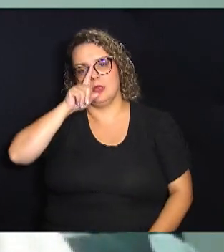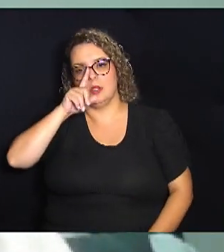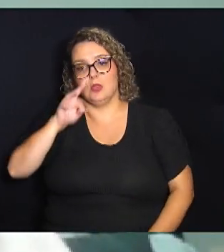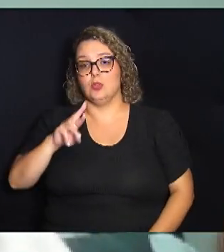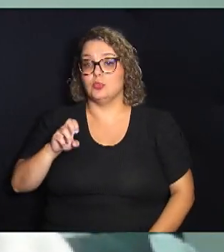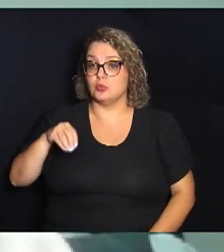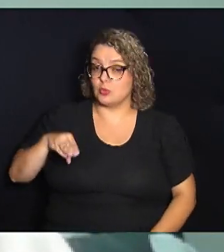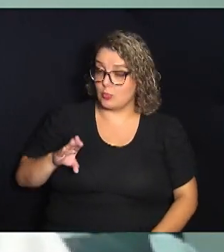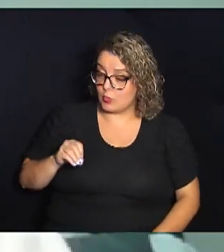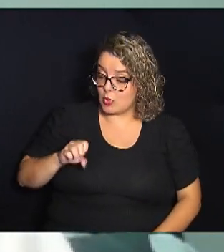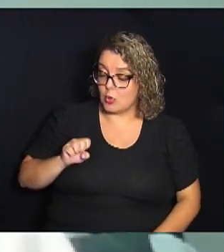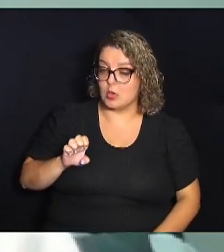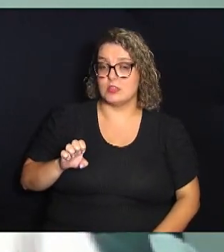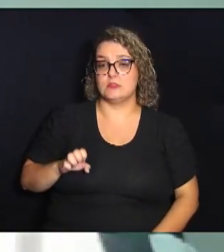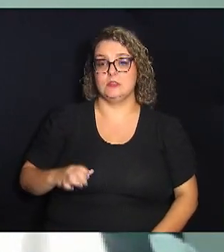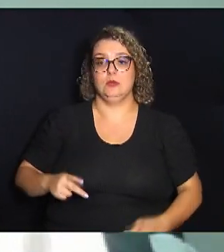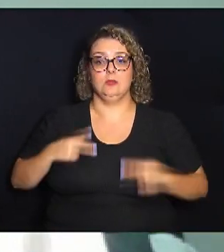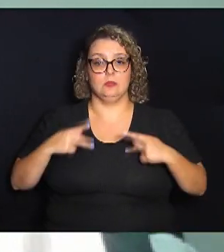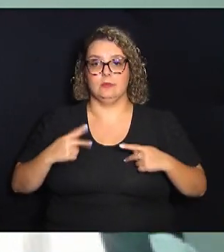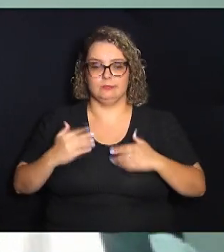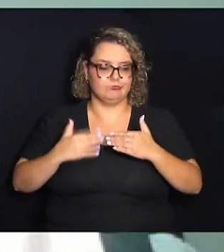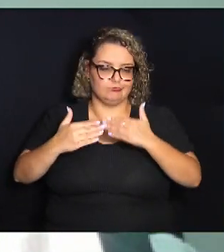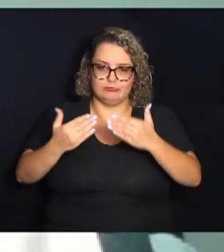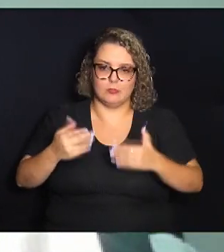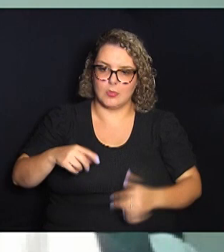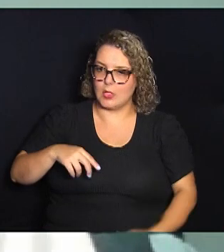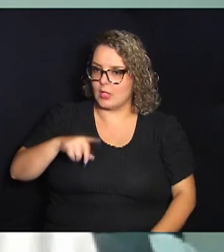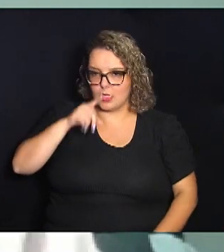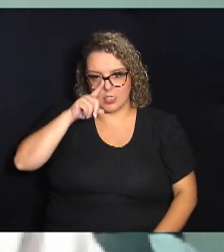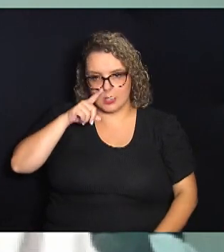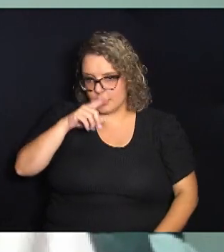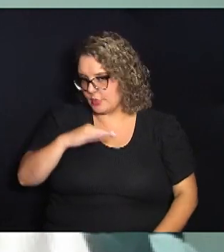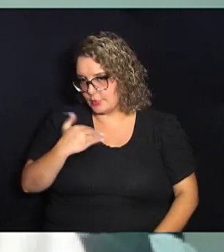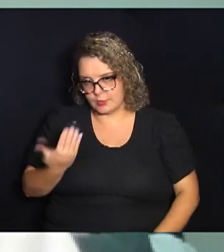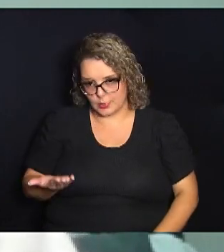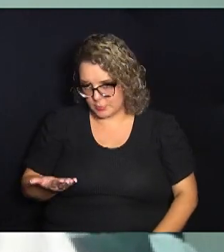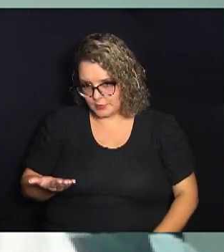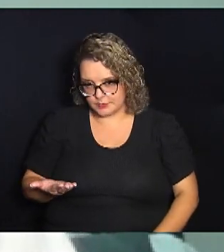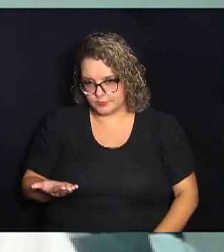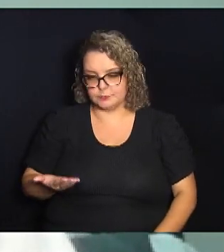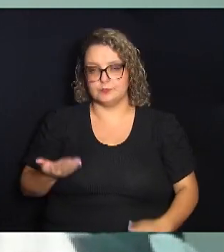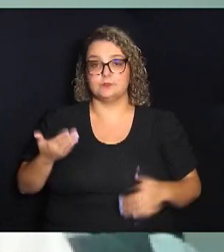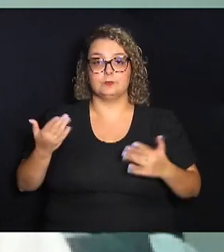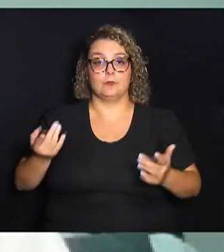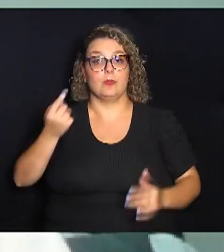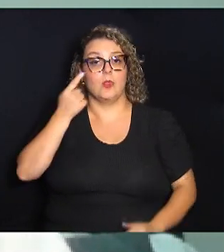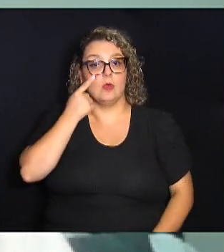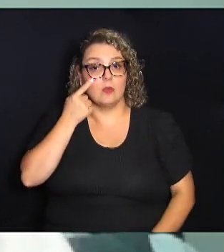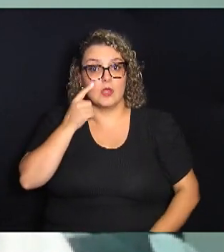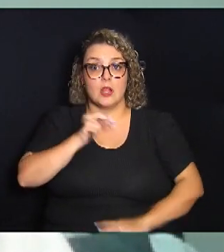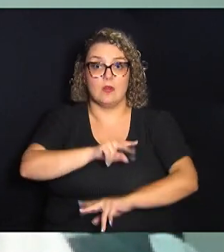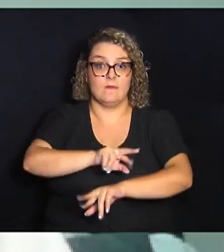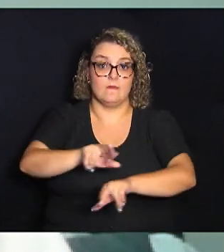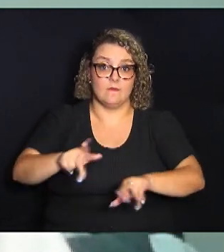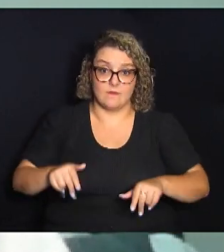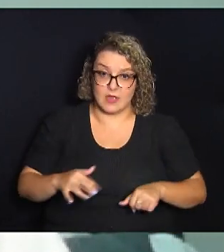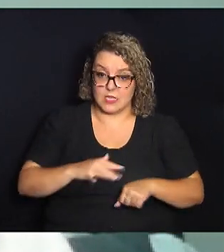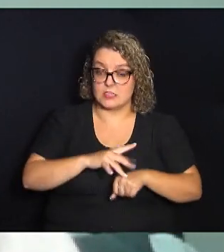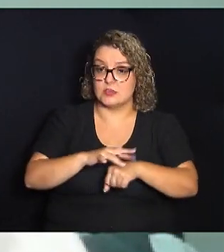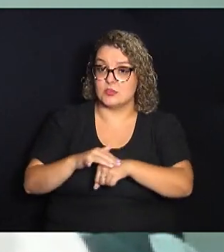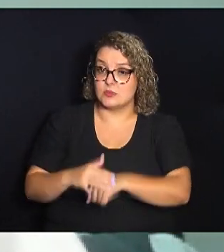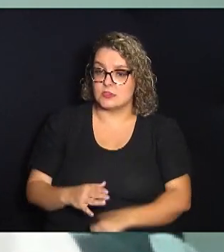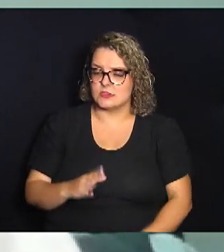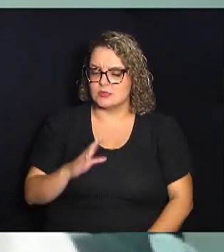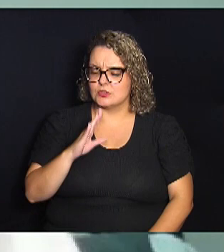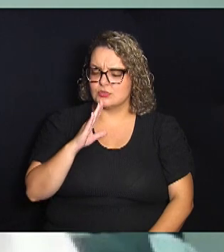trombose, pneumonia e tal. Causa indireta. Então veja que tem muitas doenças